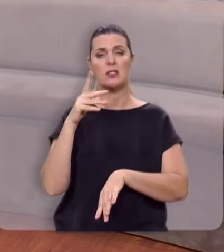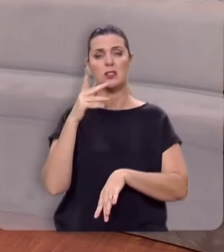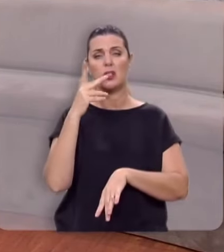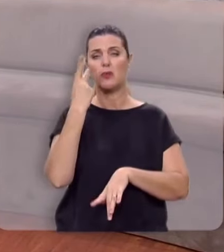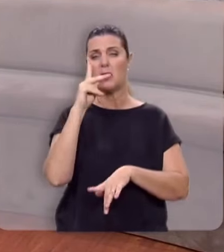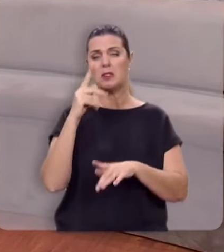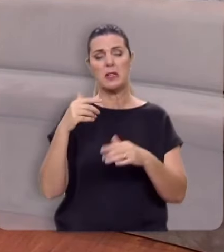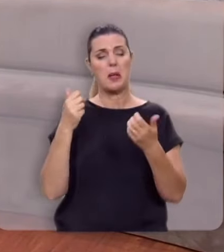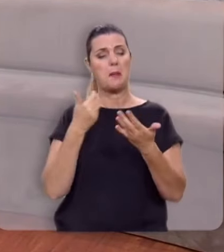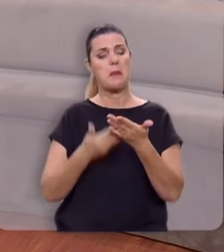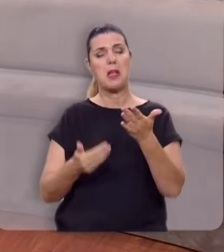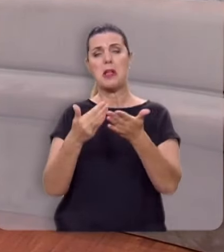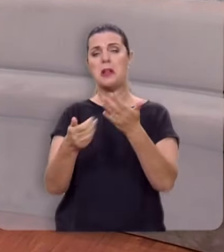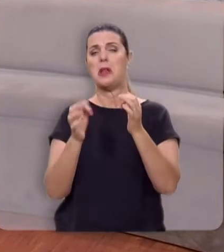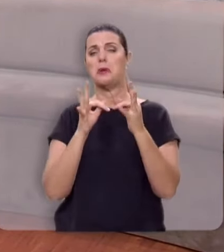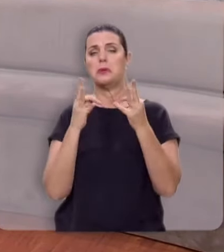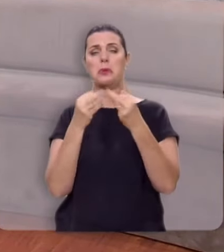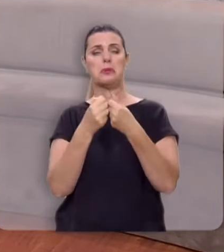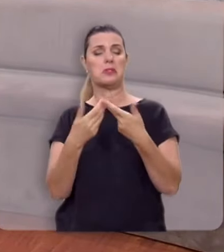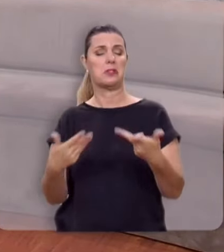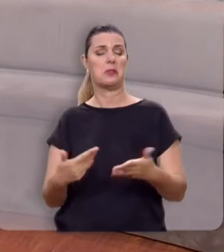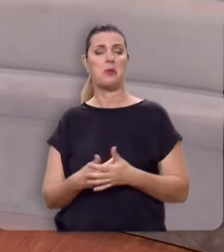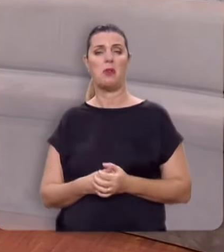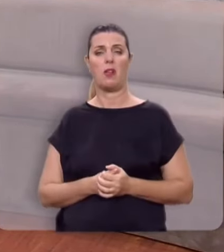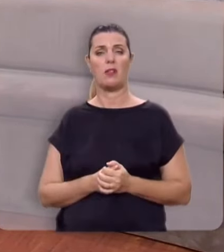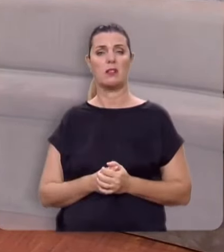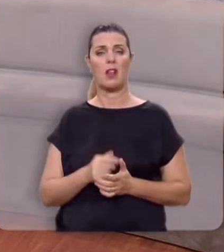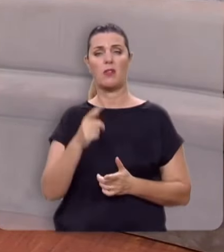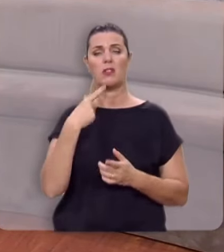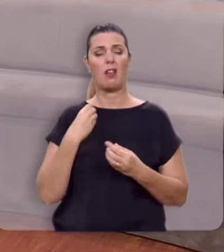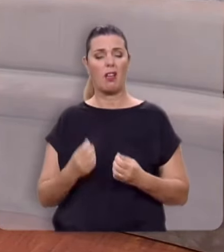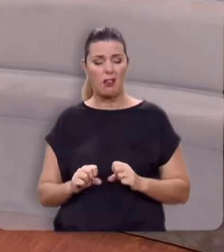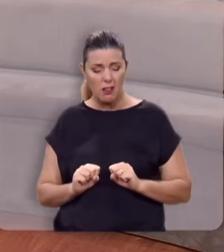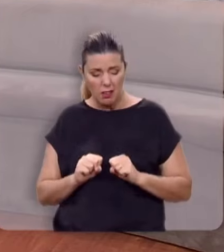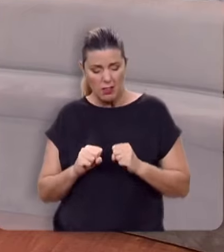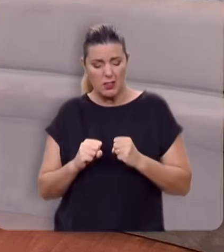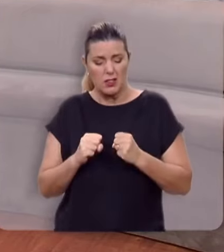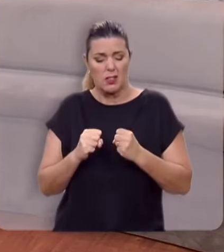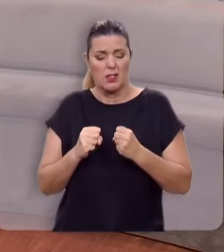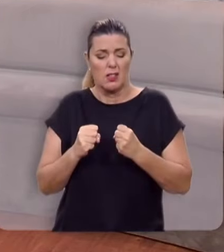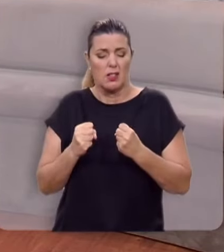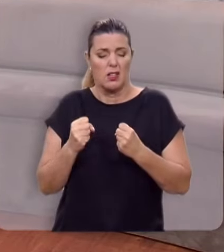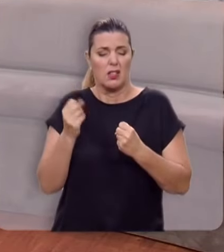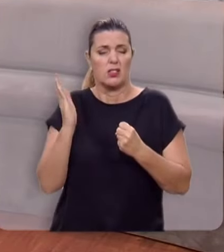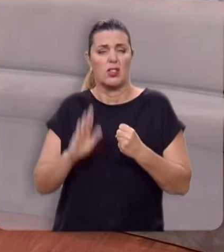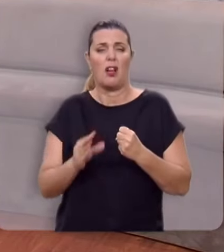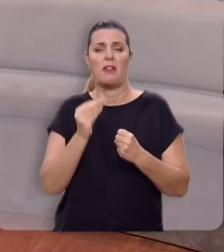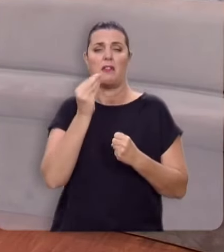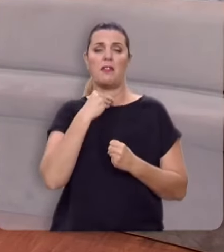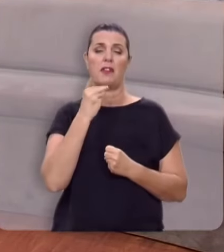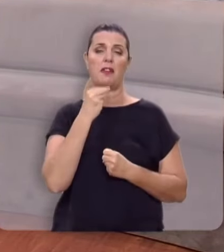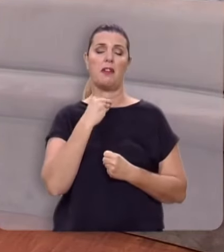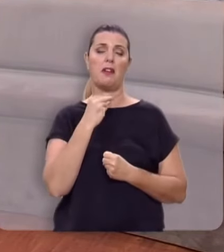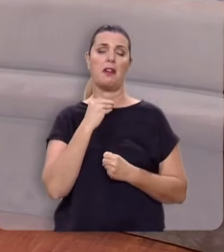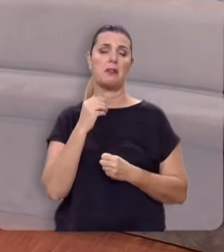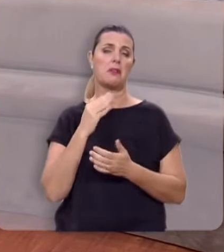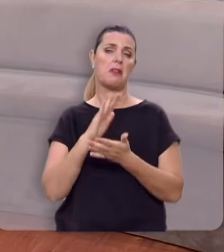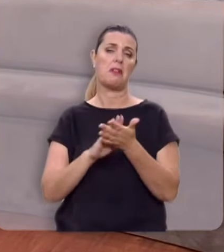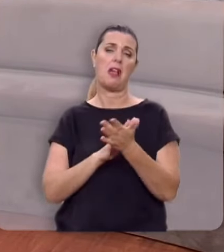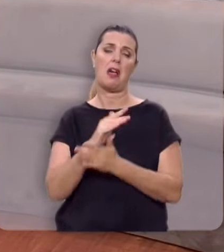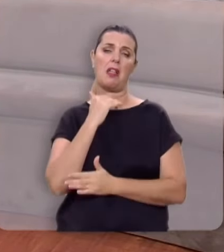foram todos baldados. Você empregou tudo o que você sabia e nada